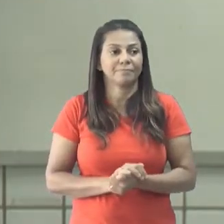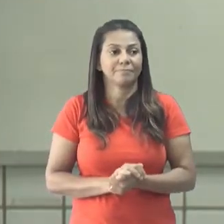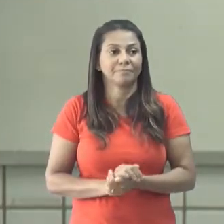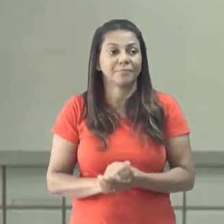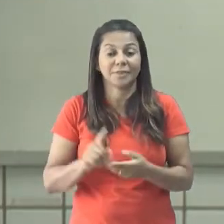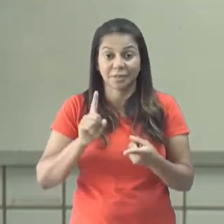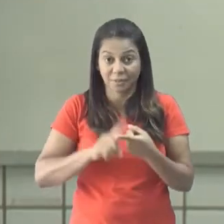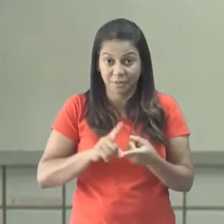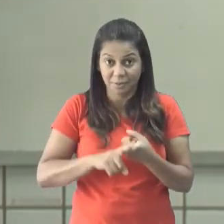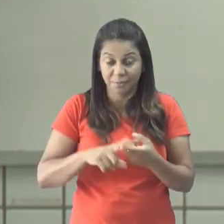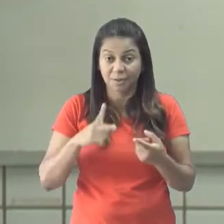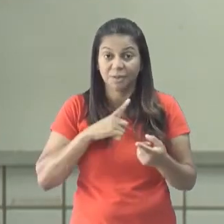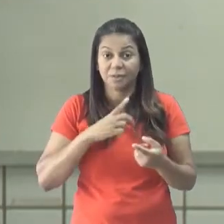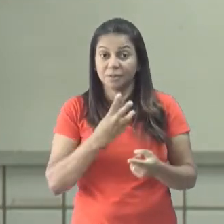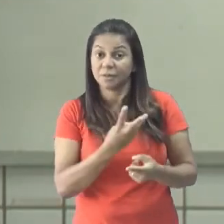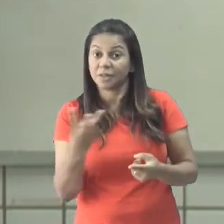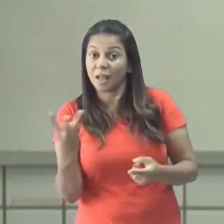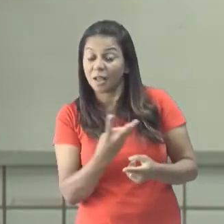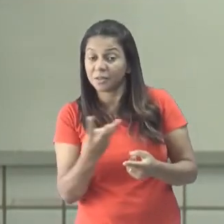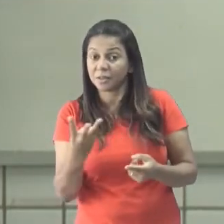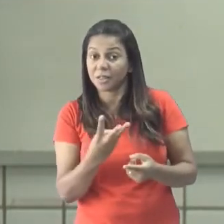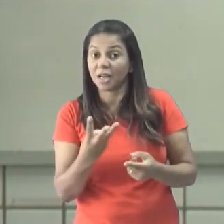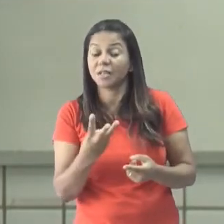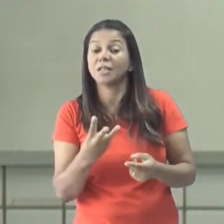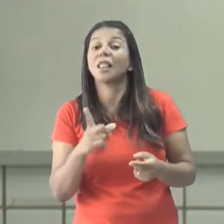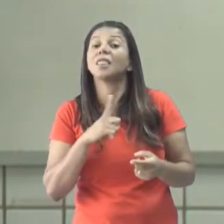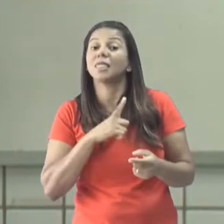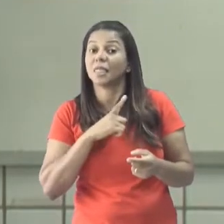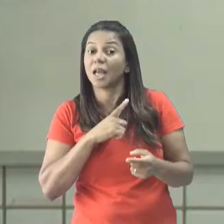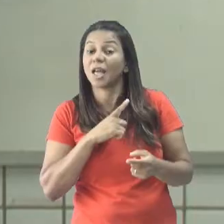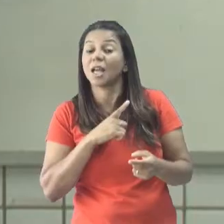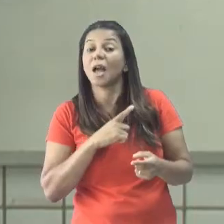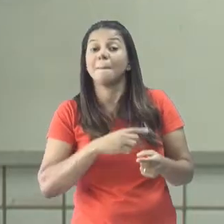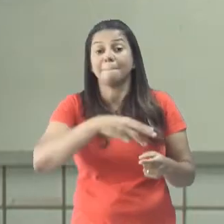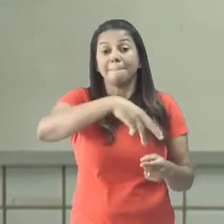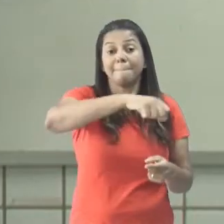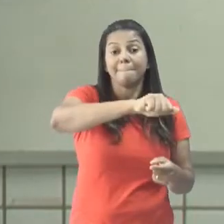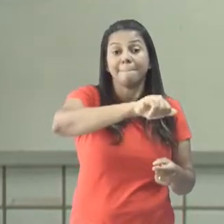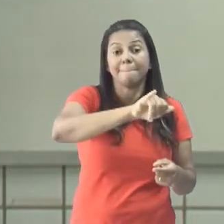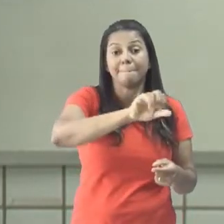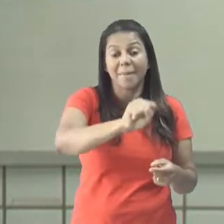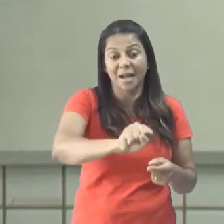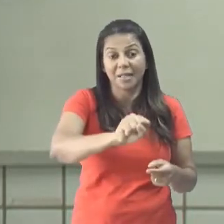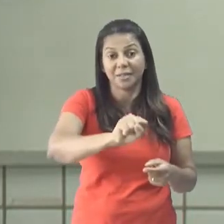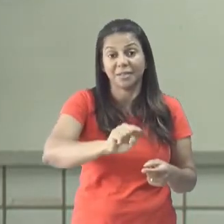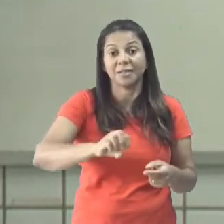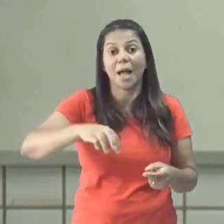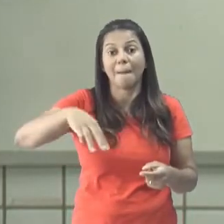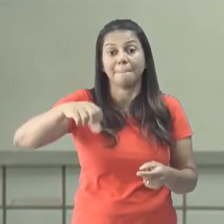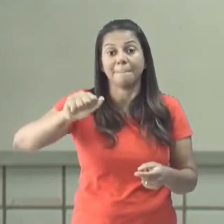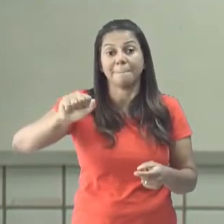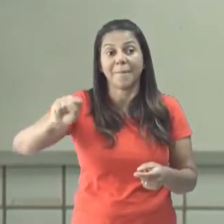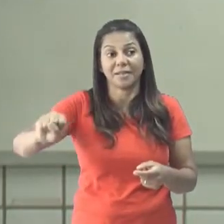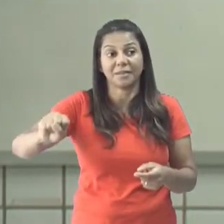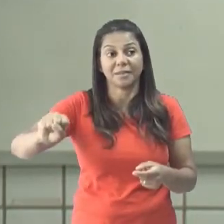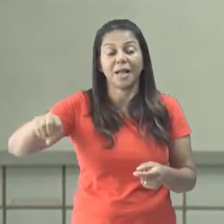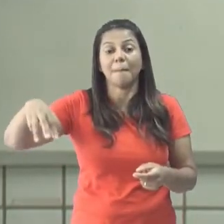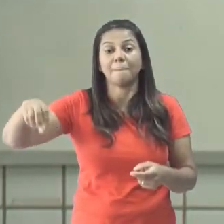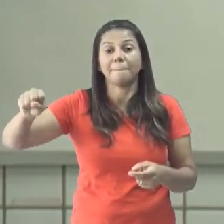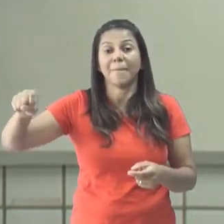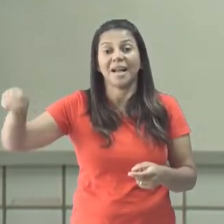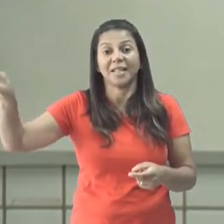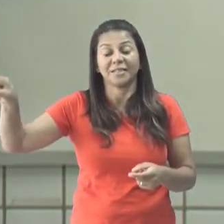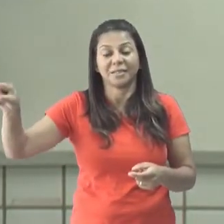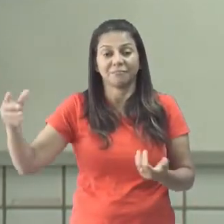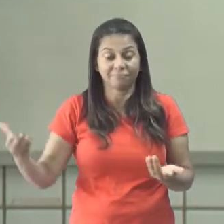Além dessas três expressões, nós falamos do mais com I, mais sem I e mais sem I e